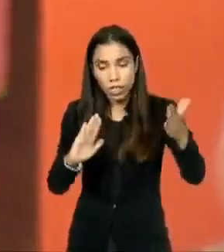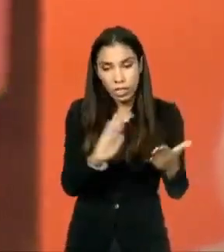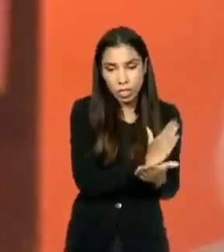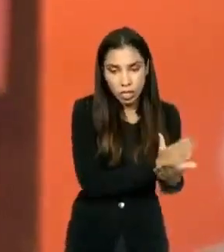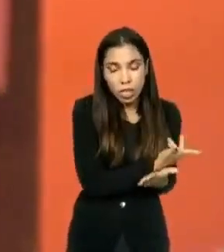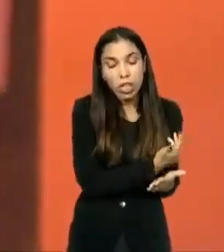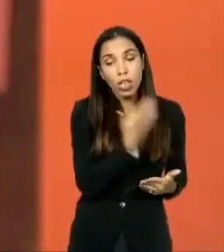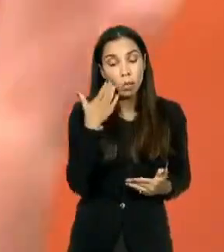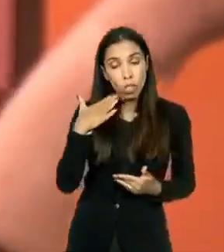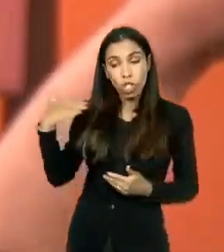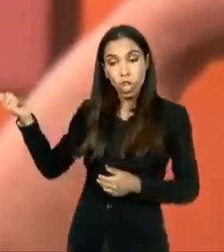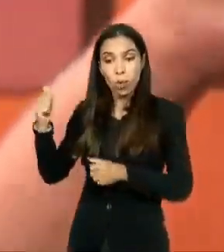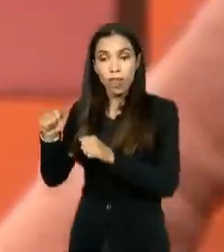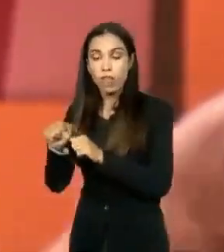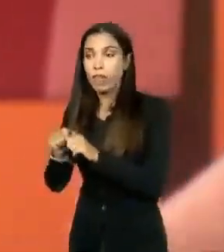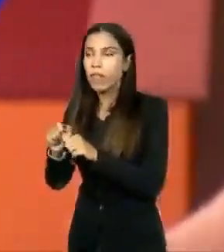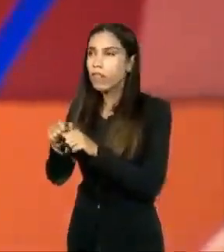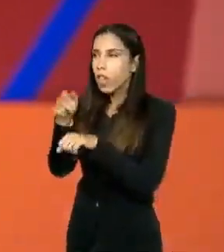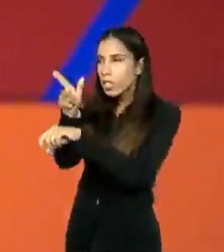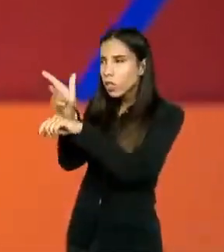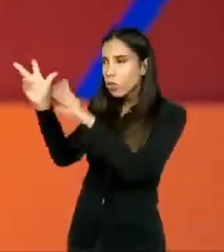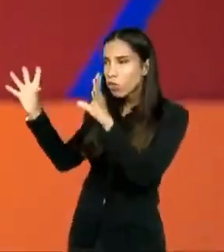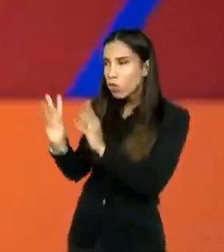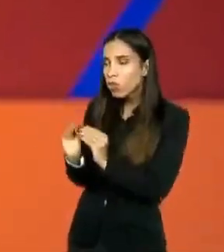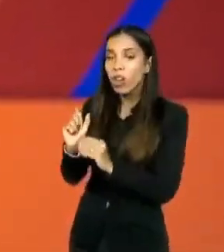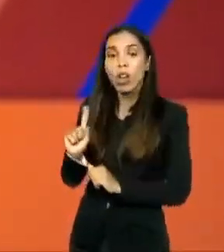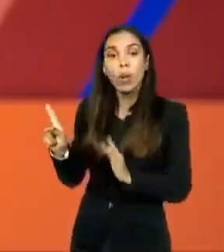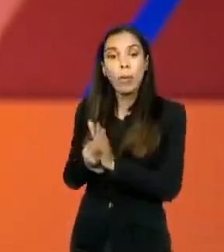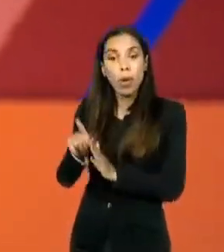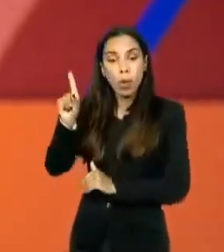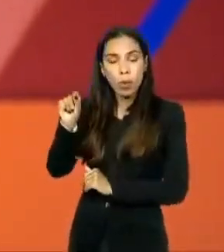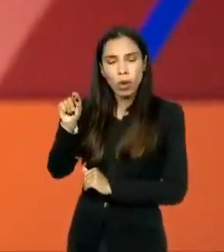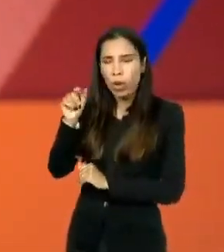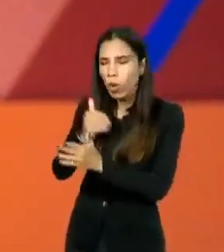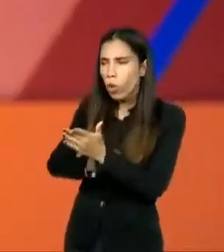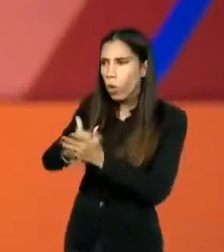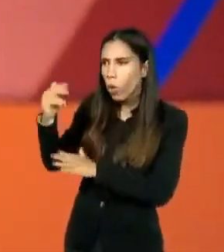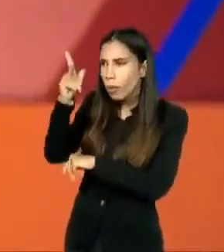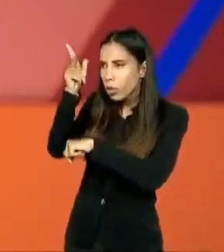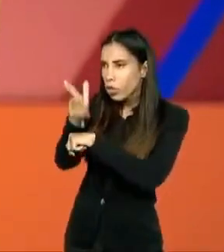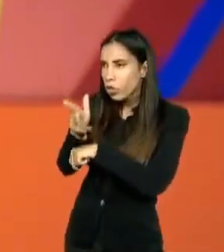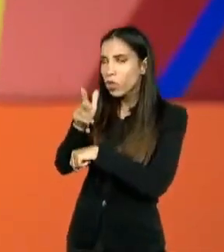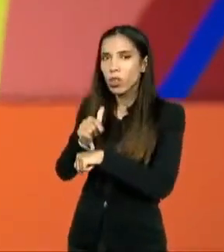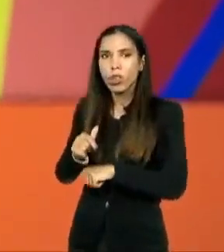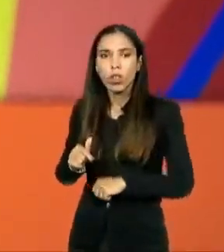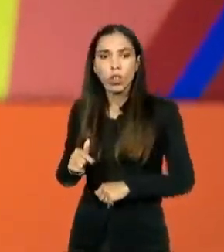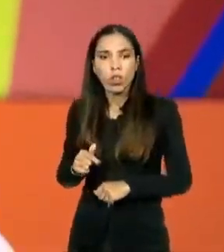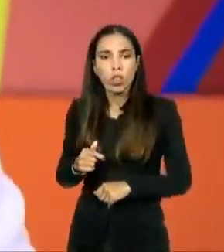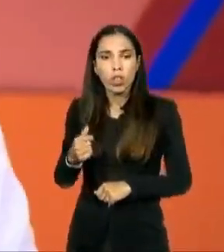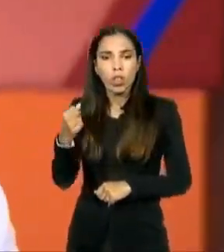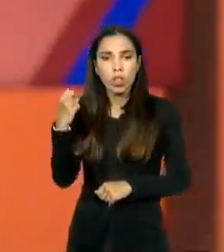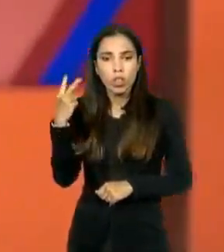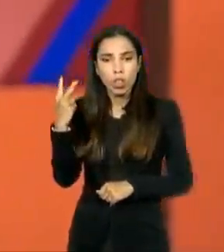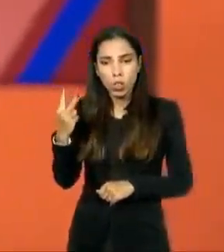make-off. Eu fui fazer o make-off desse filme, um filme de ficção. Na hora que eu comecei a fazer esse make-off,